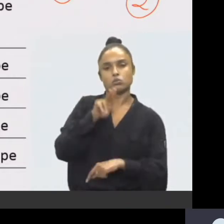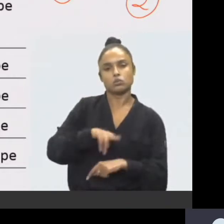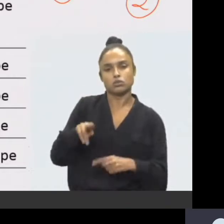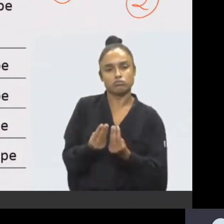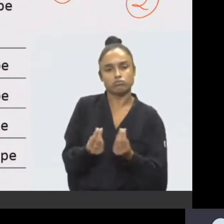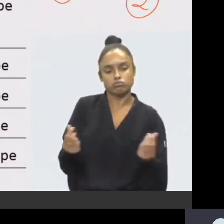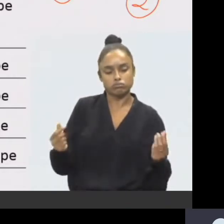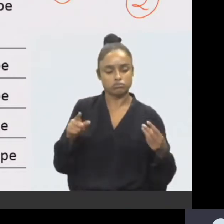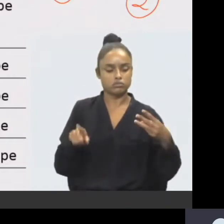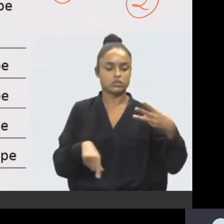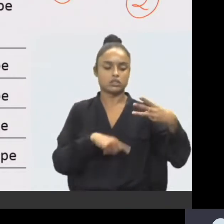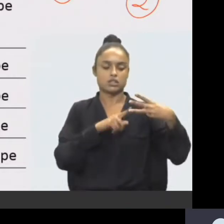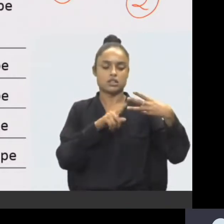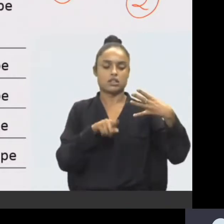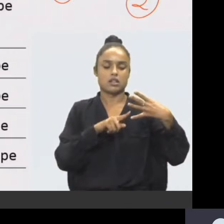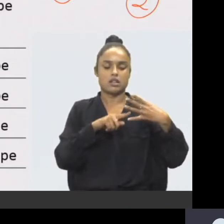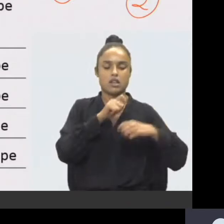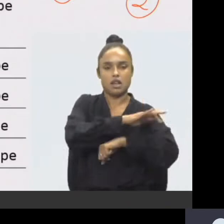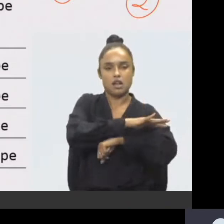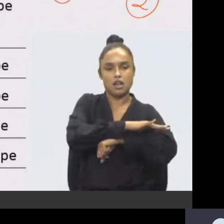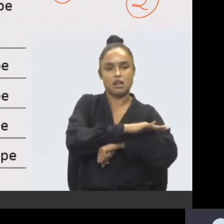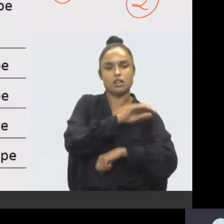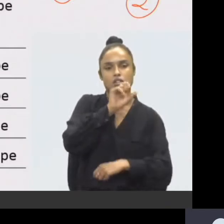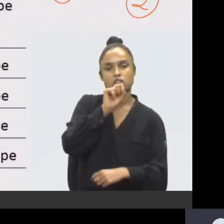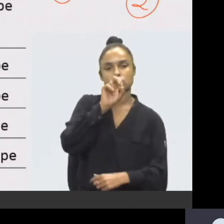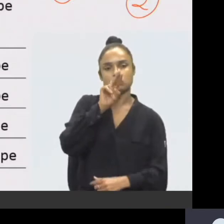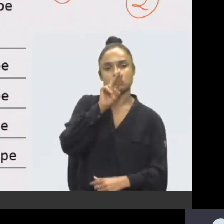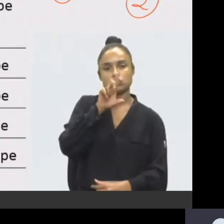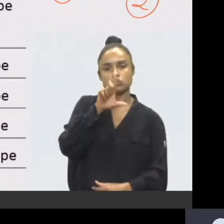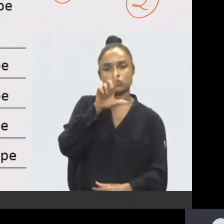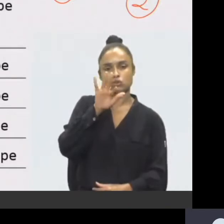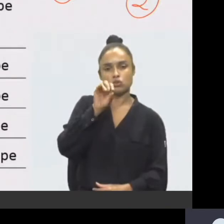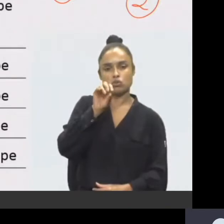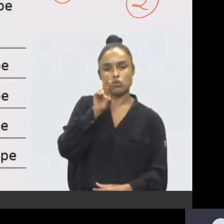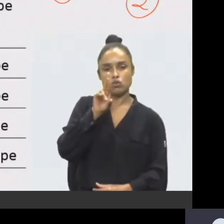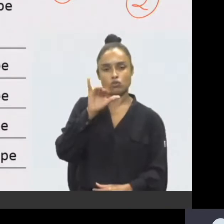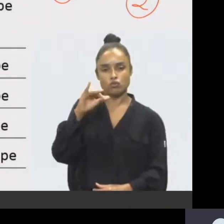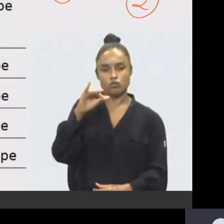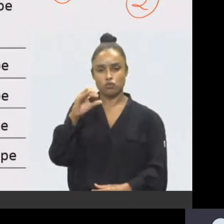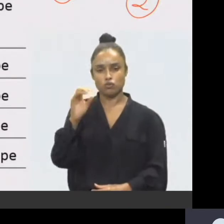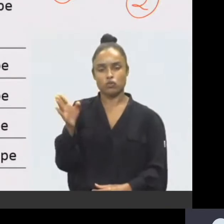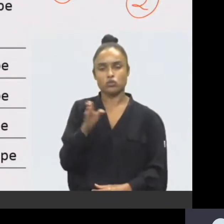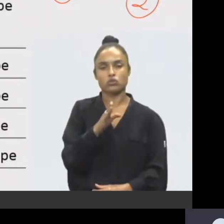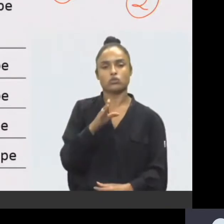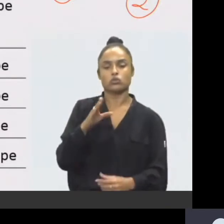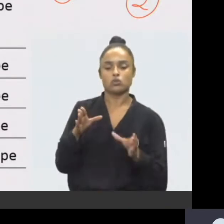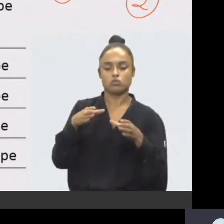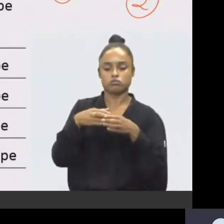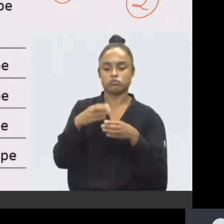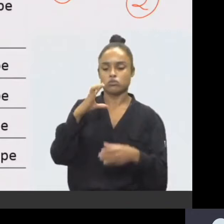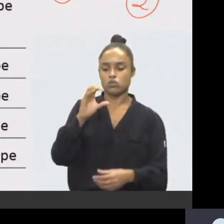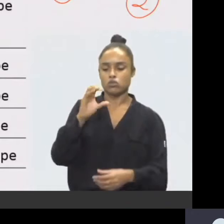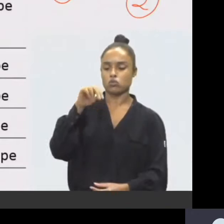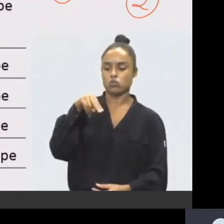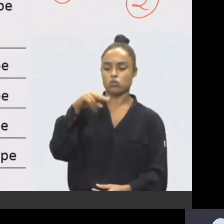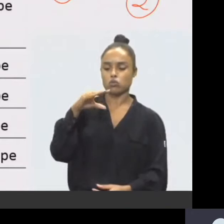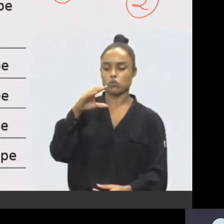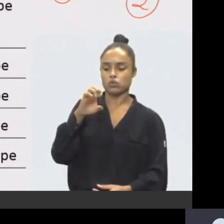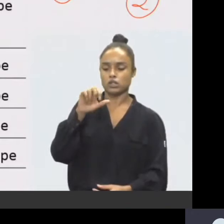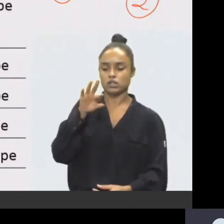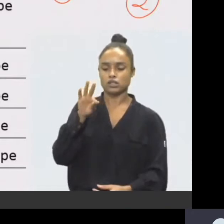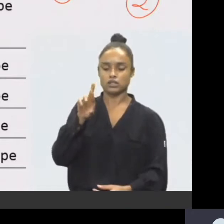vamos precisar também de ácido sulfúrico concentrado, ácido sulfúrico fumegante, e vai ser utilizado no preparo da